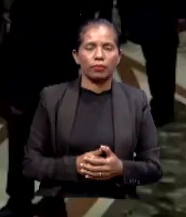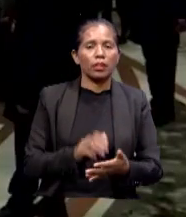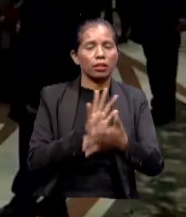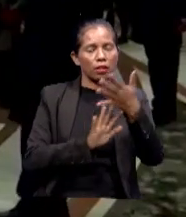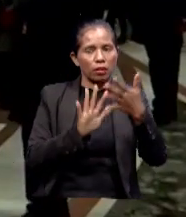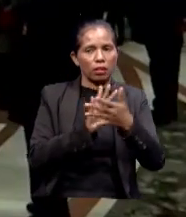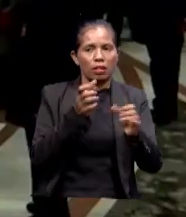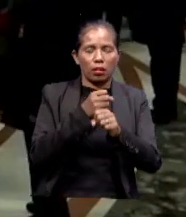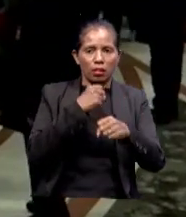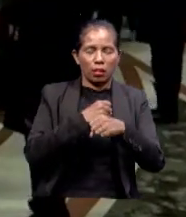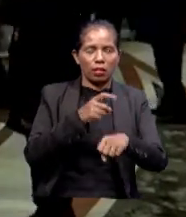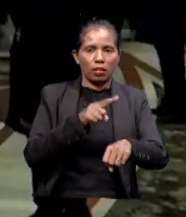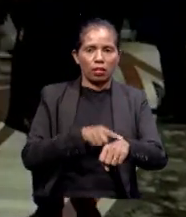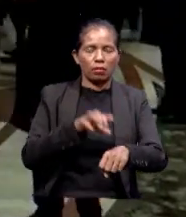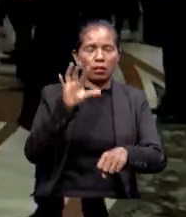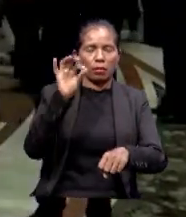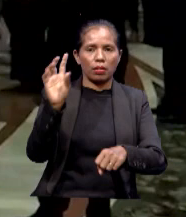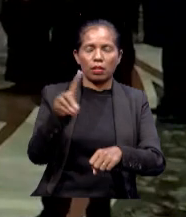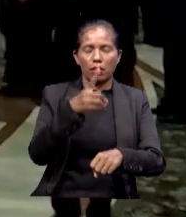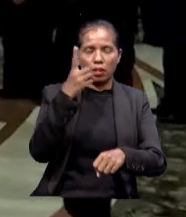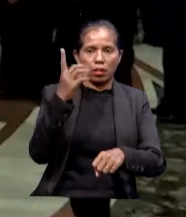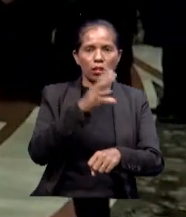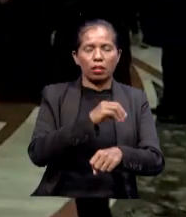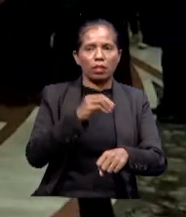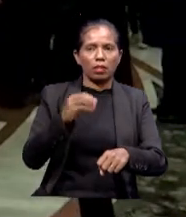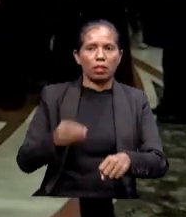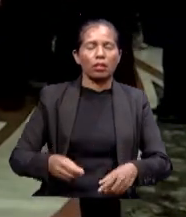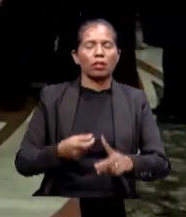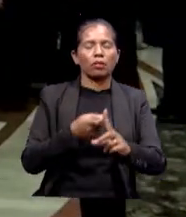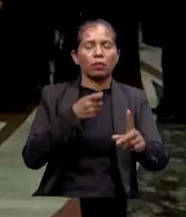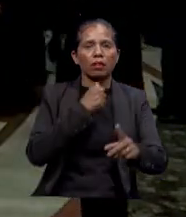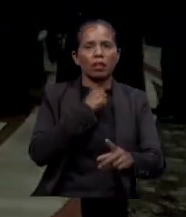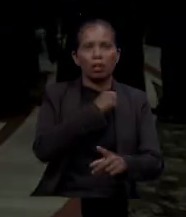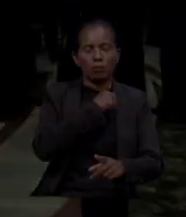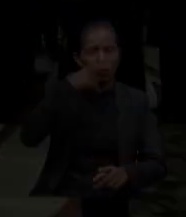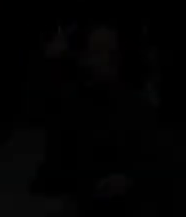se realiza e a tucu se der horas local no se preside o si Papa Francisco.